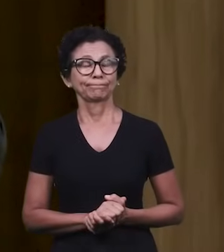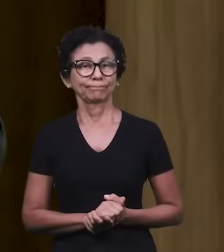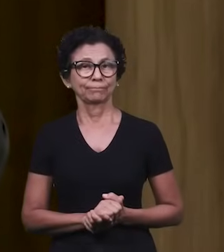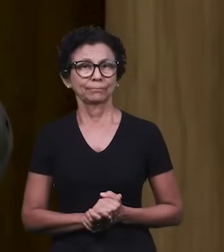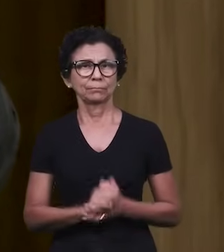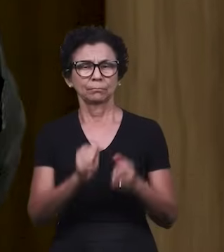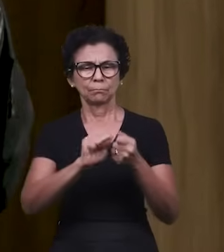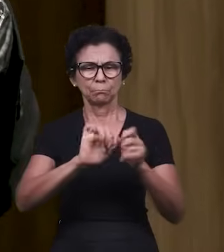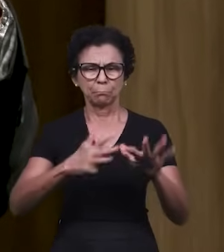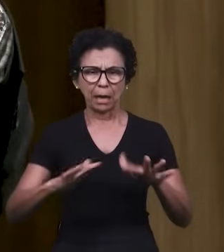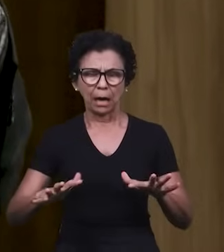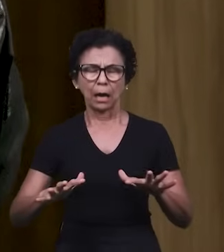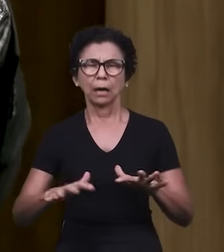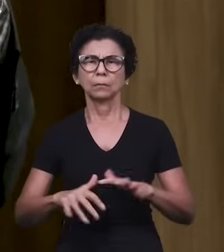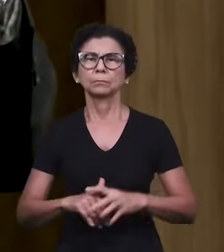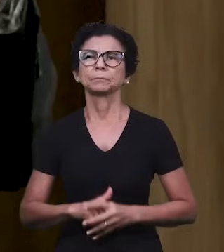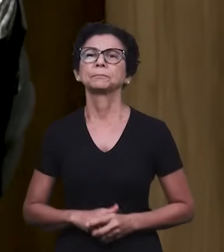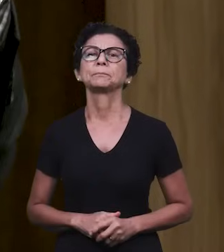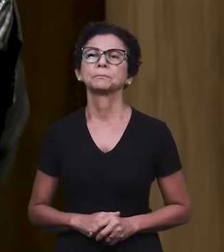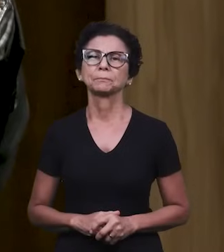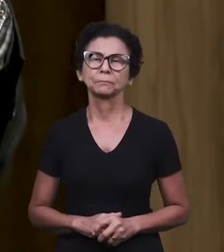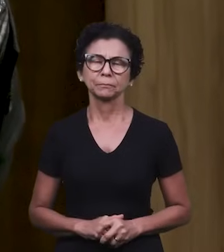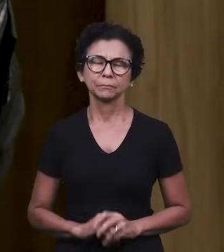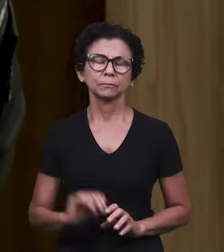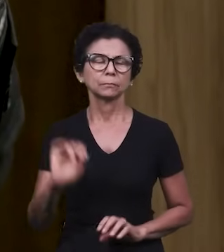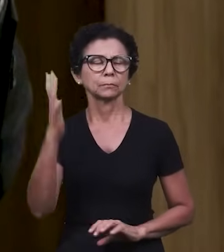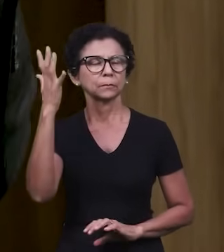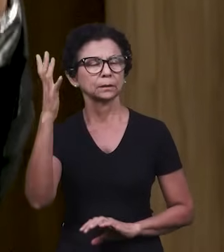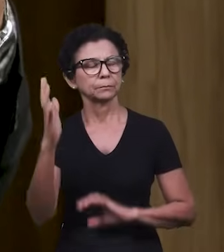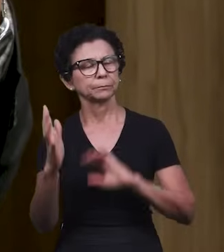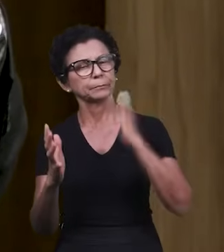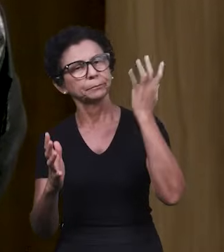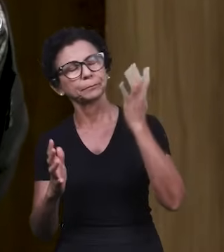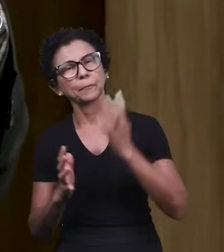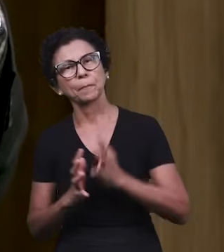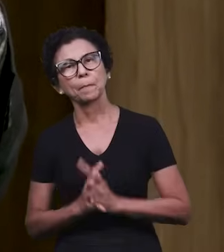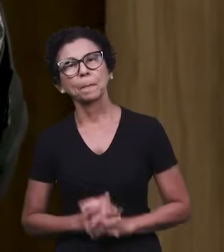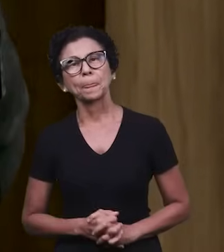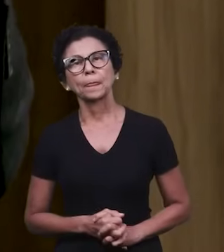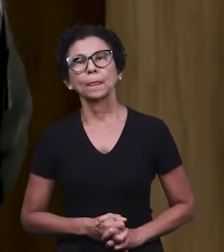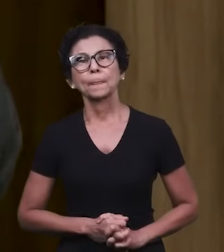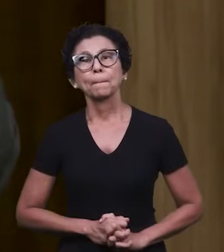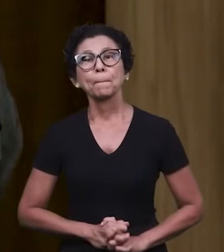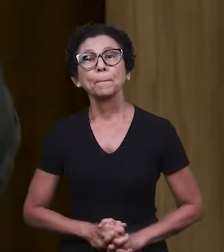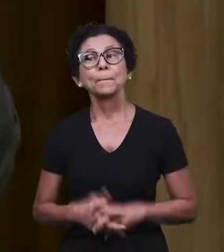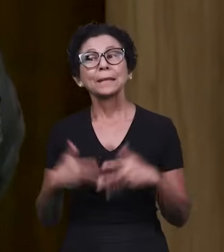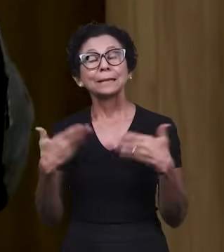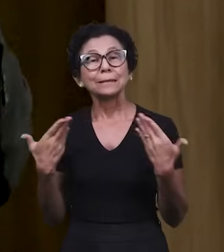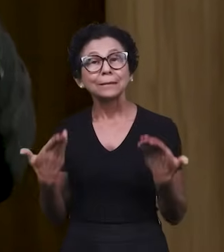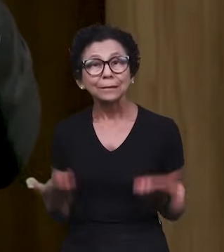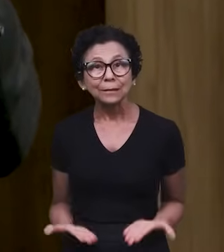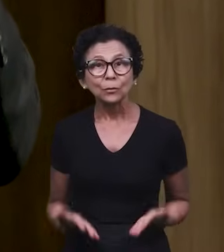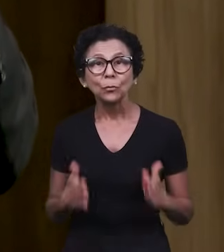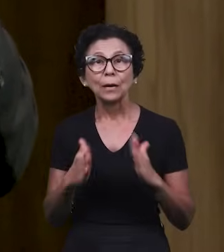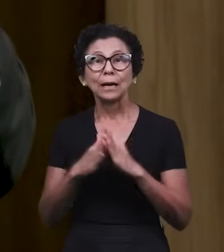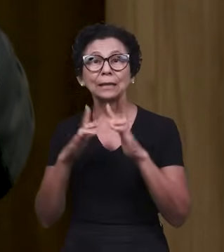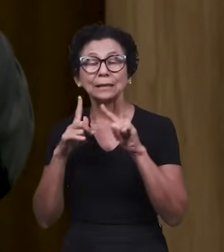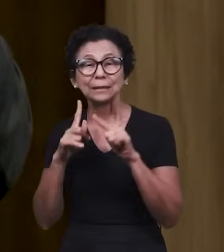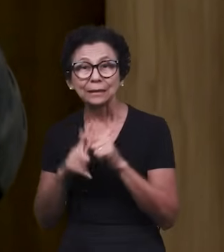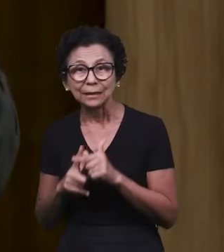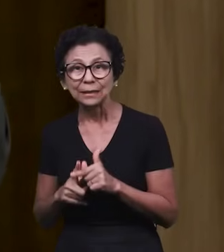a igreja, através deste evento, ela quer decifrar esse enigma, quer